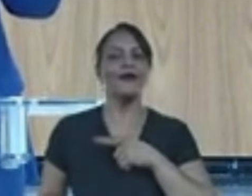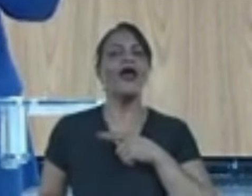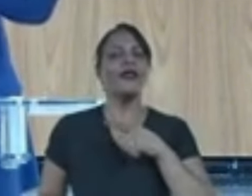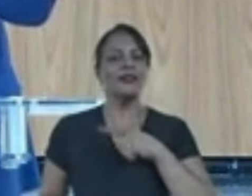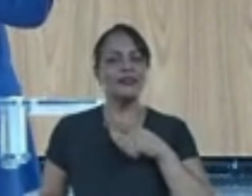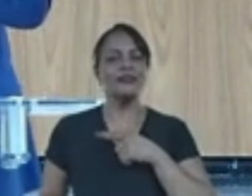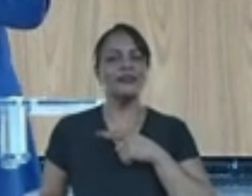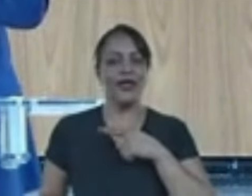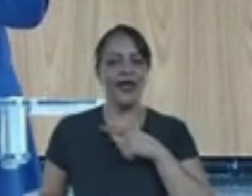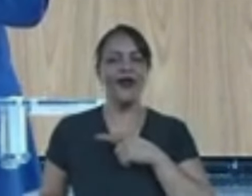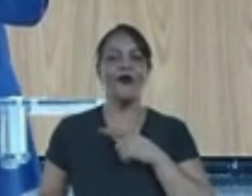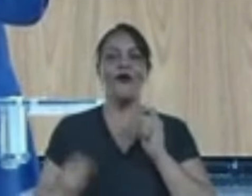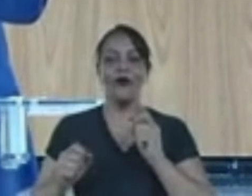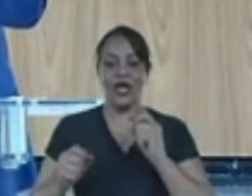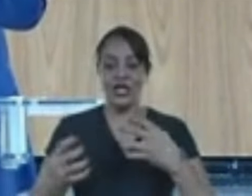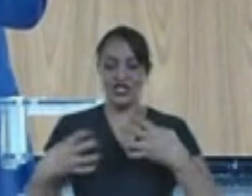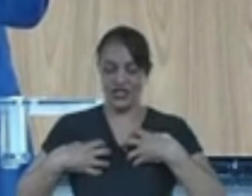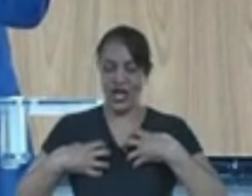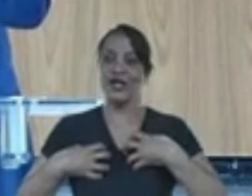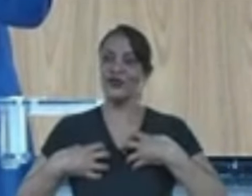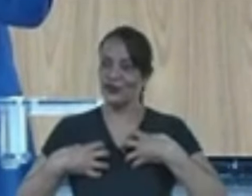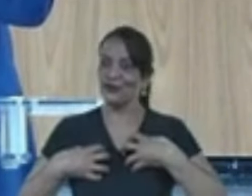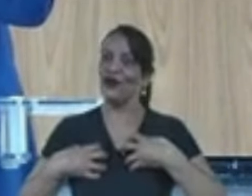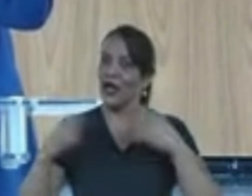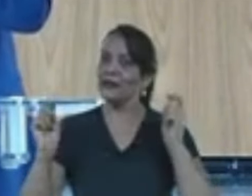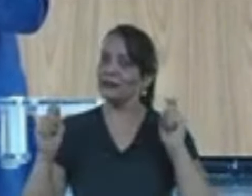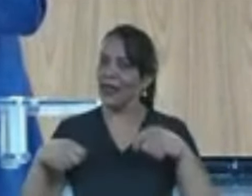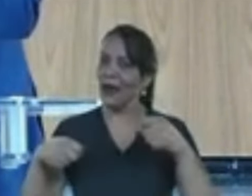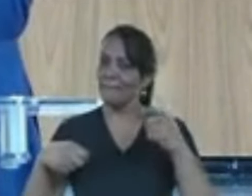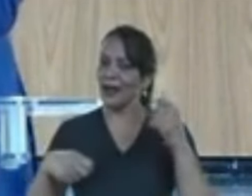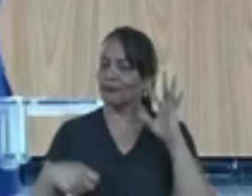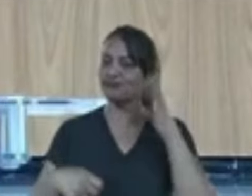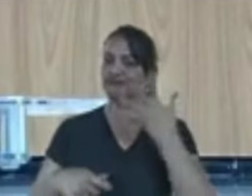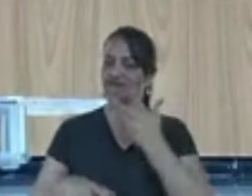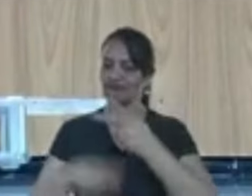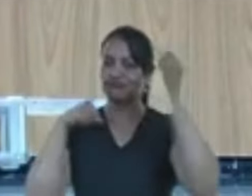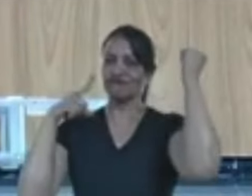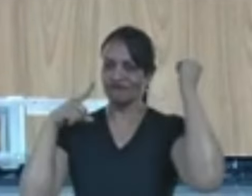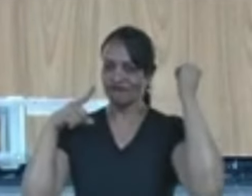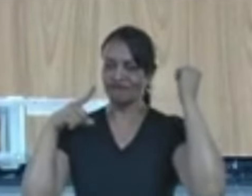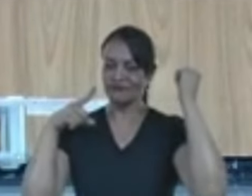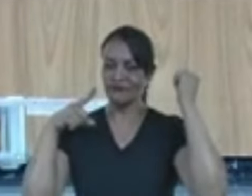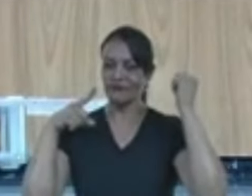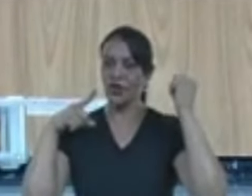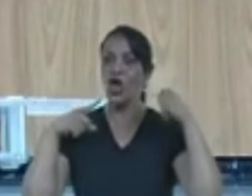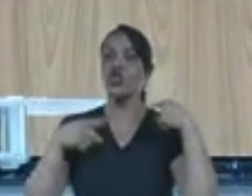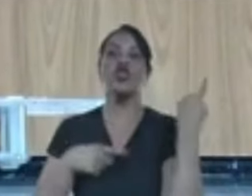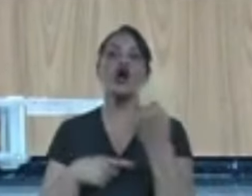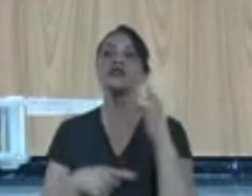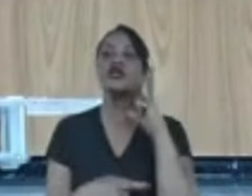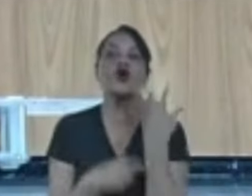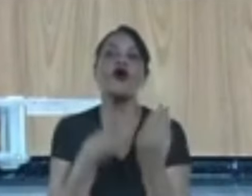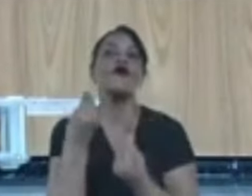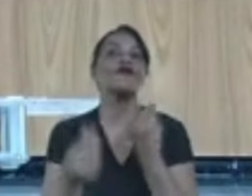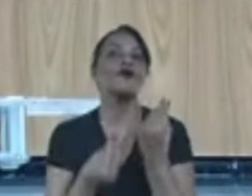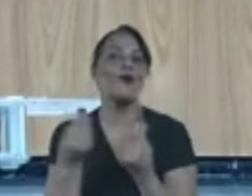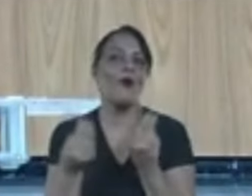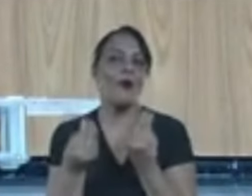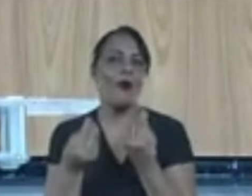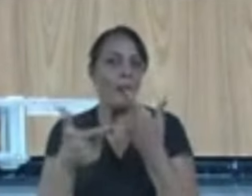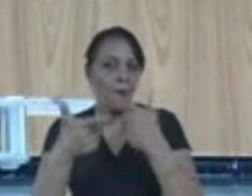espirituais. Porque as situações espirituais, nós costumamos combater com ações